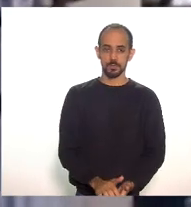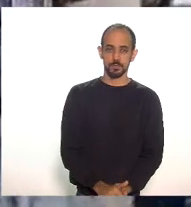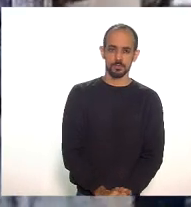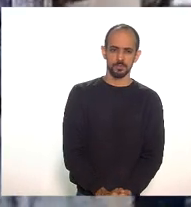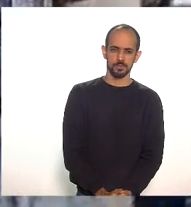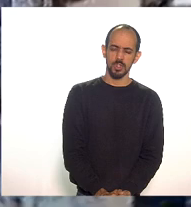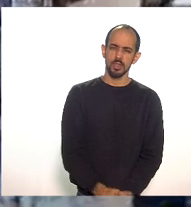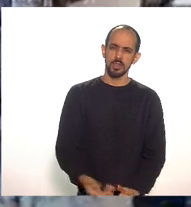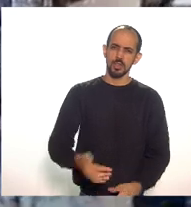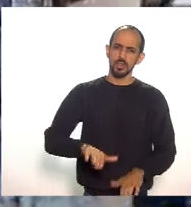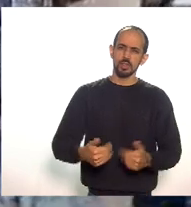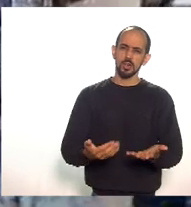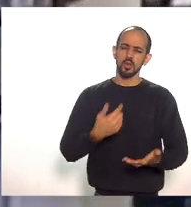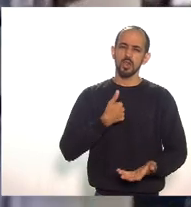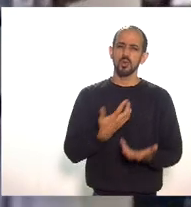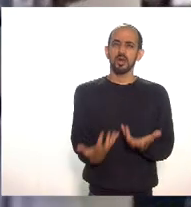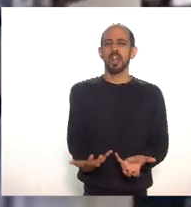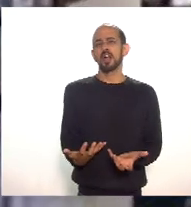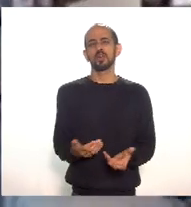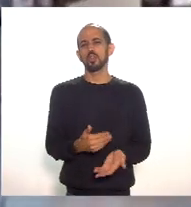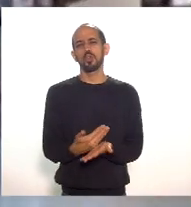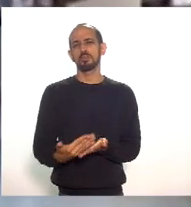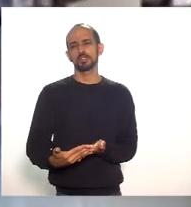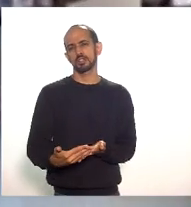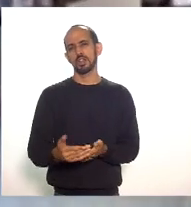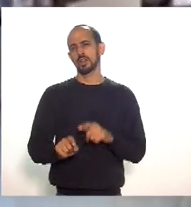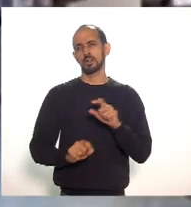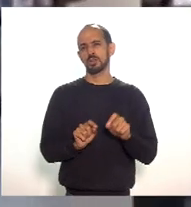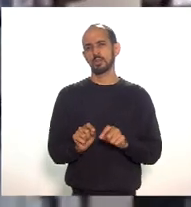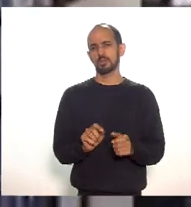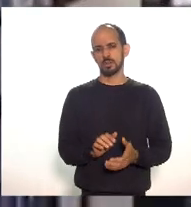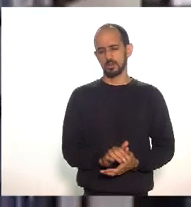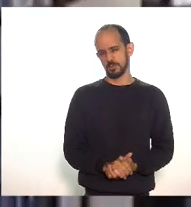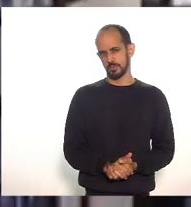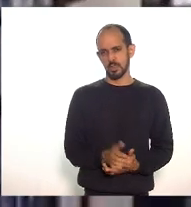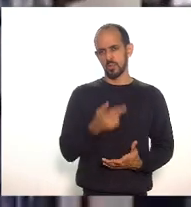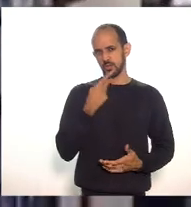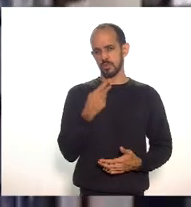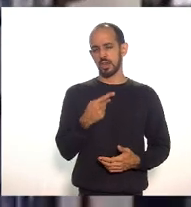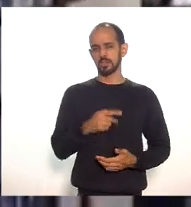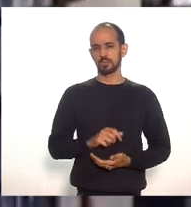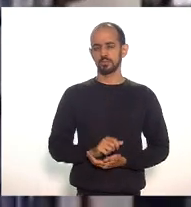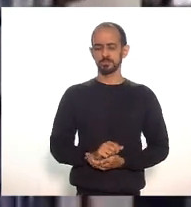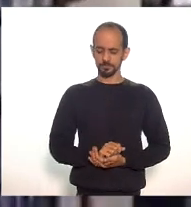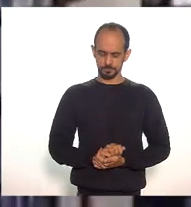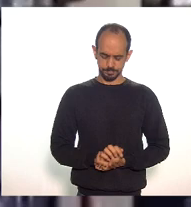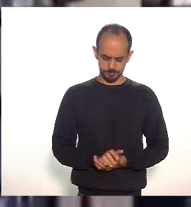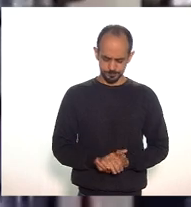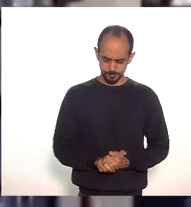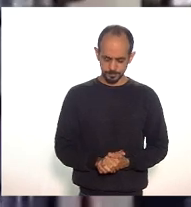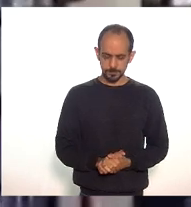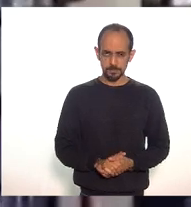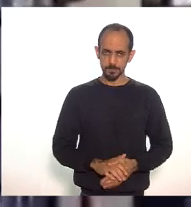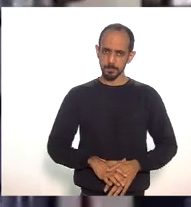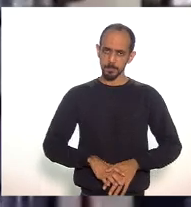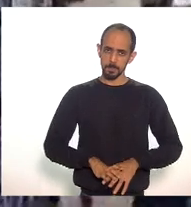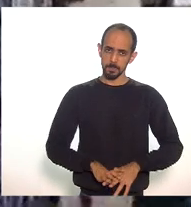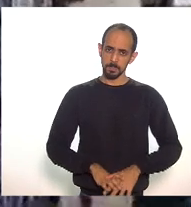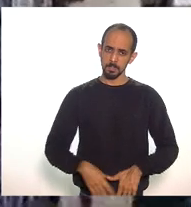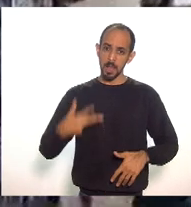Oi eu gostaria de começar e dizendo o seguinte e